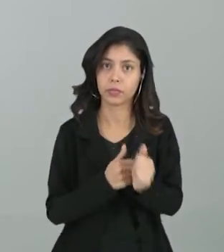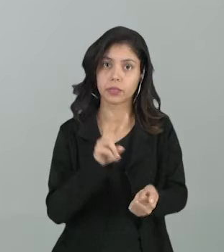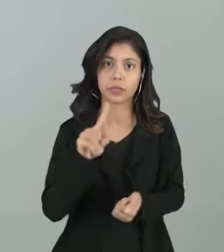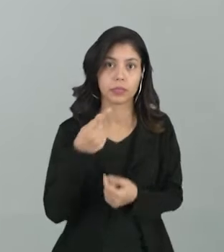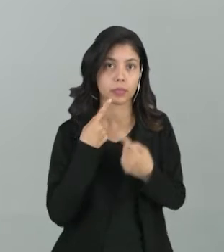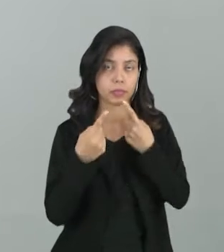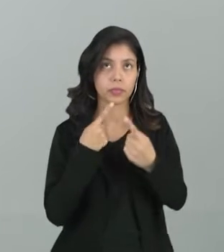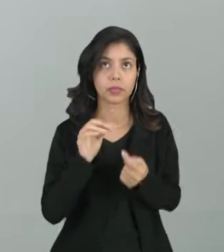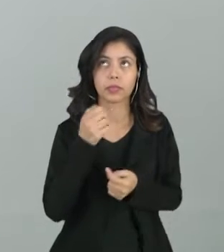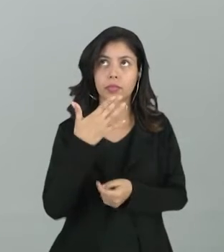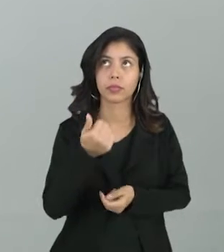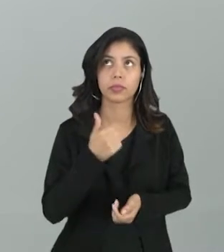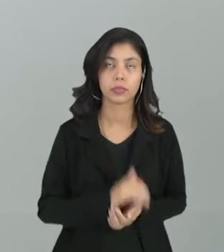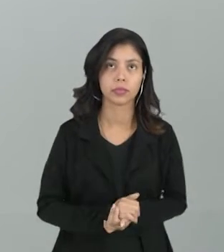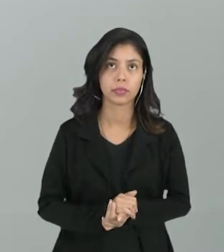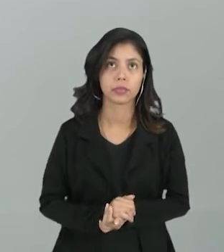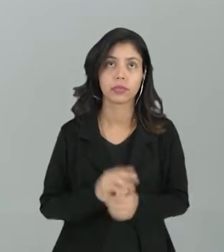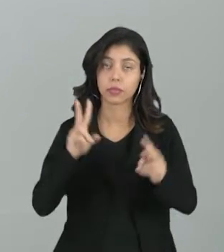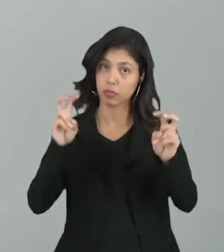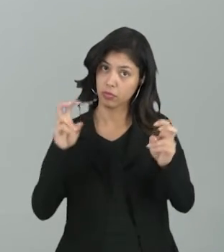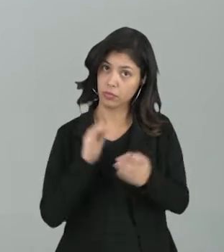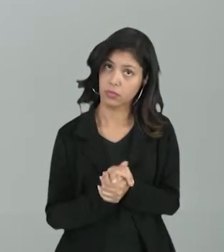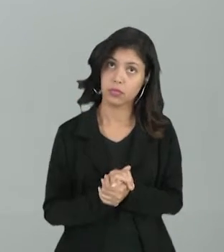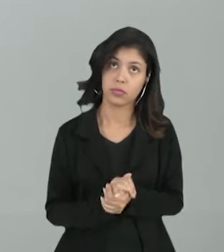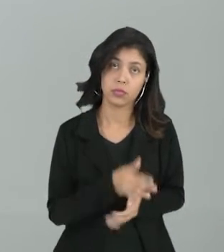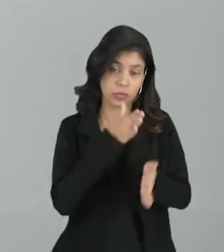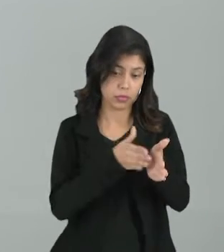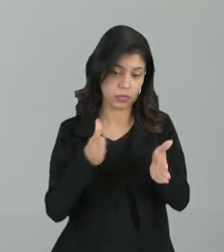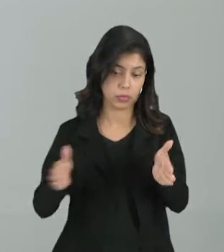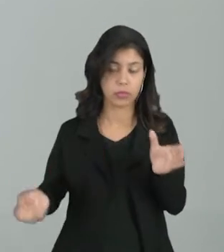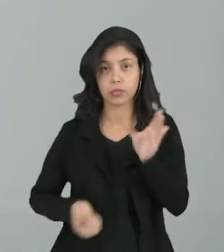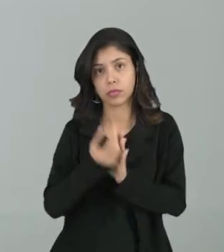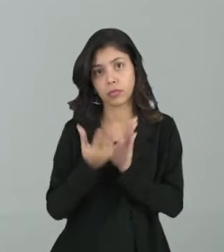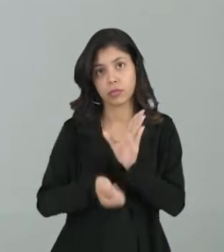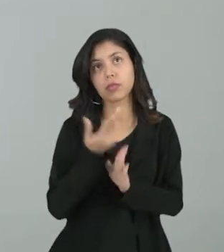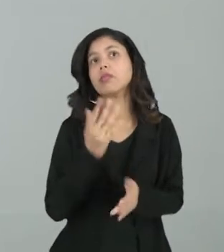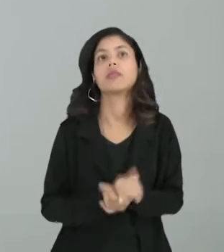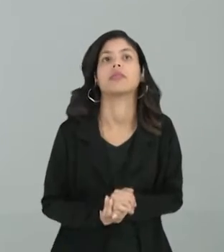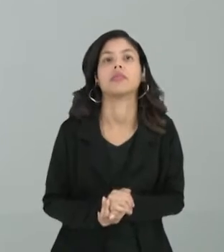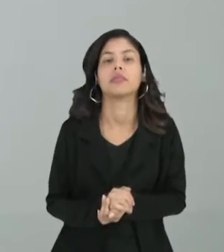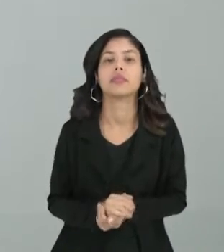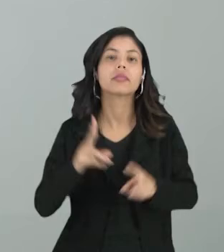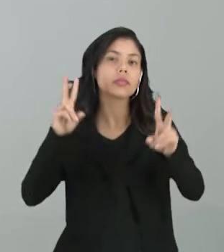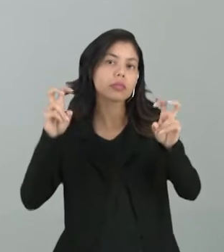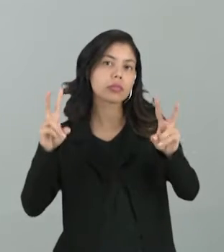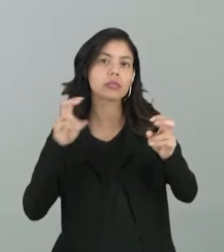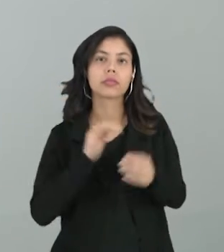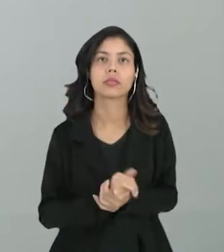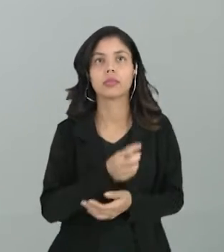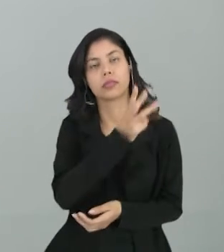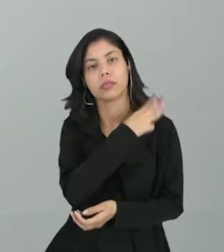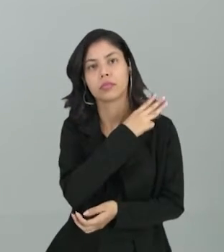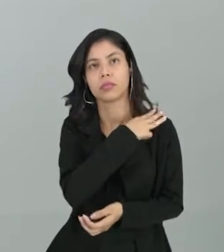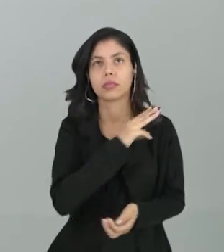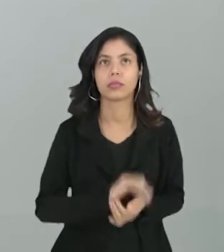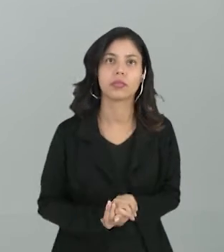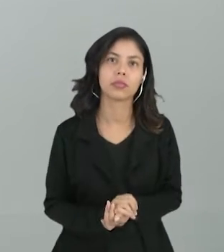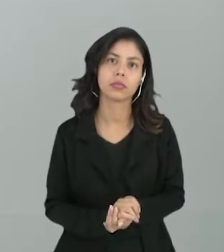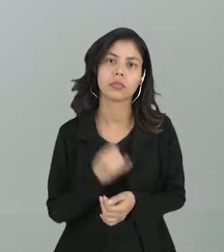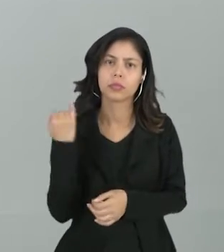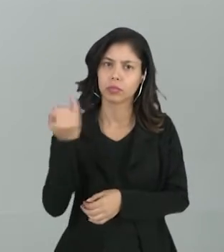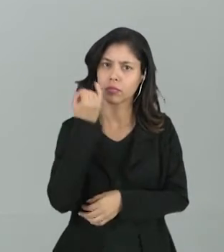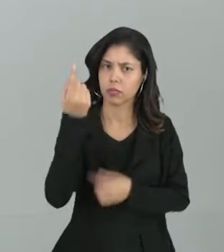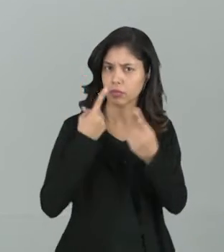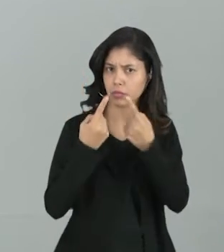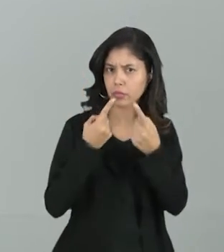vai discuti-lo, tá bom? Que são os modos de produção, um assunto aí da terceira série. É muito